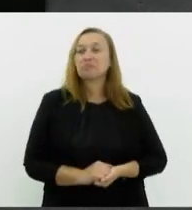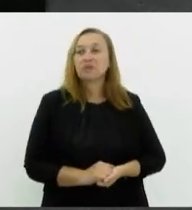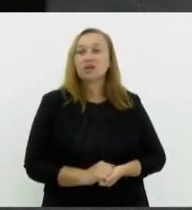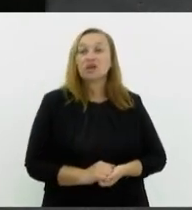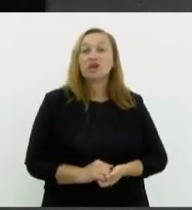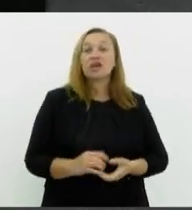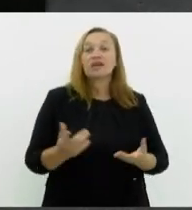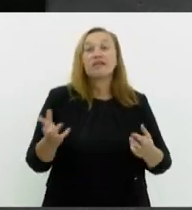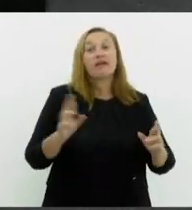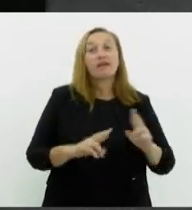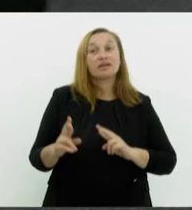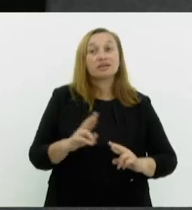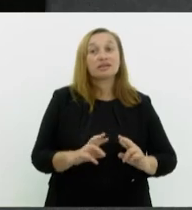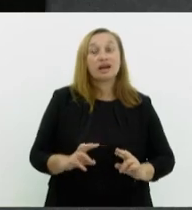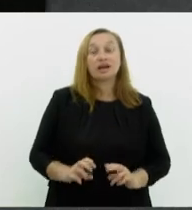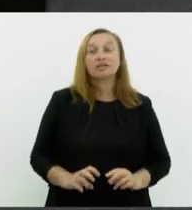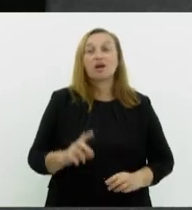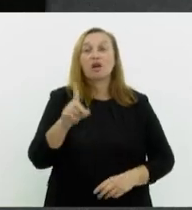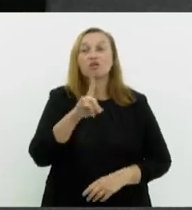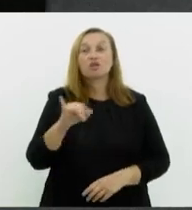vira-lata, quero dizer que